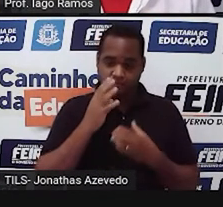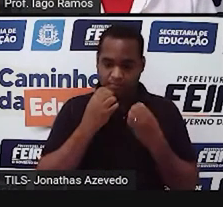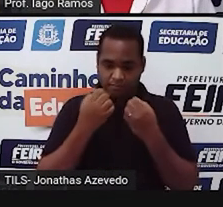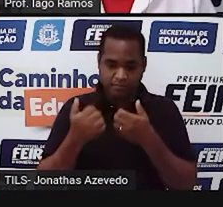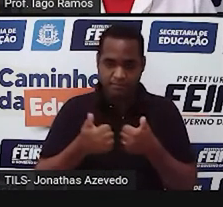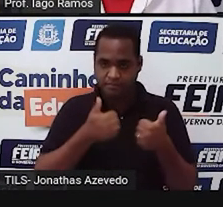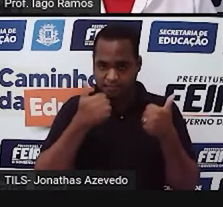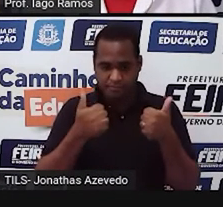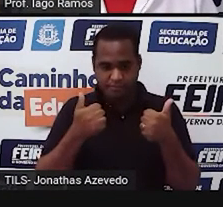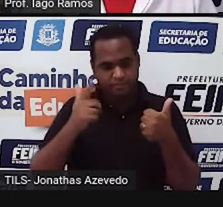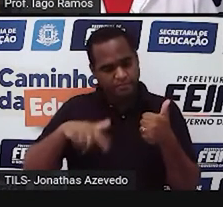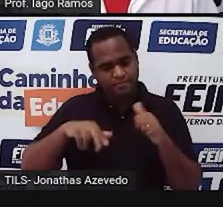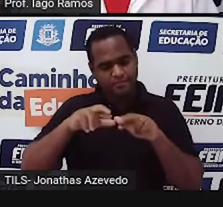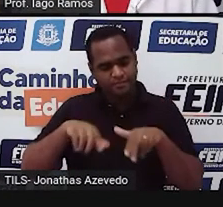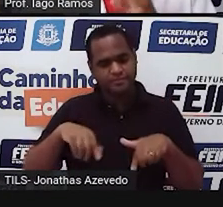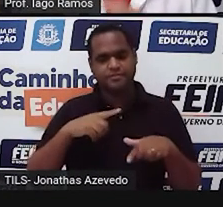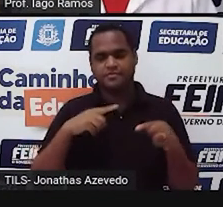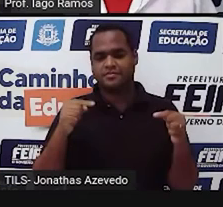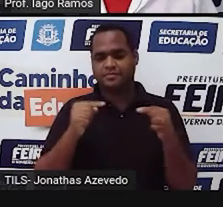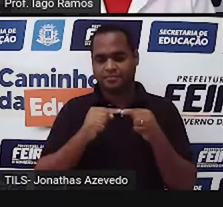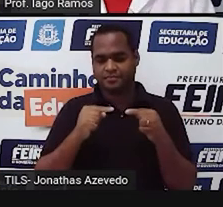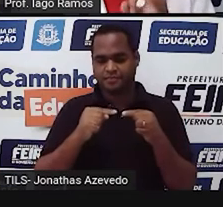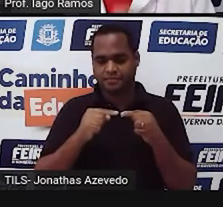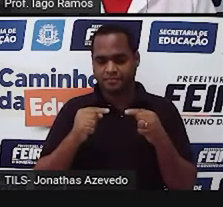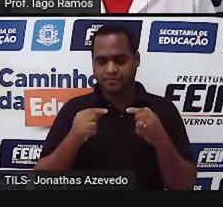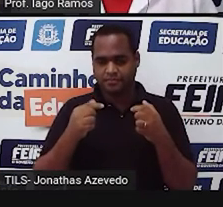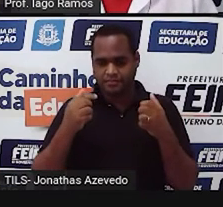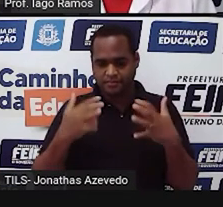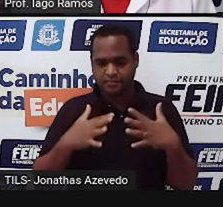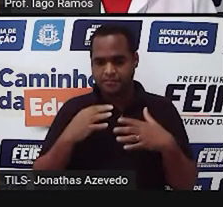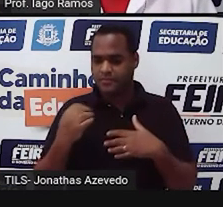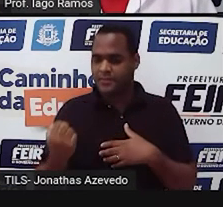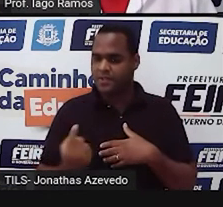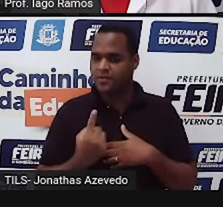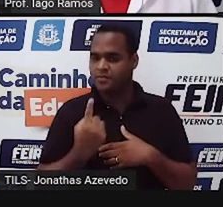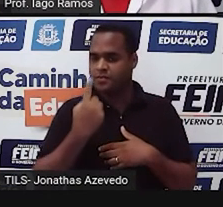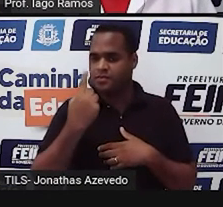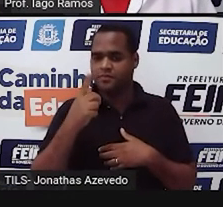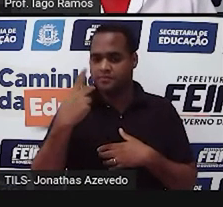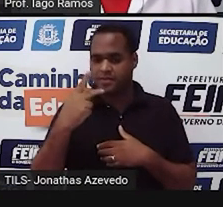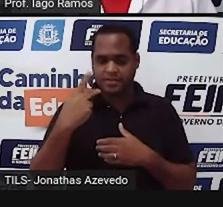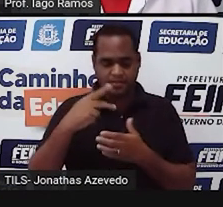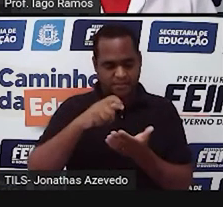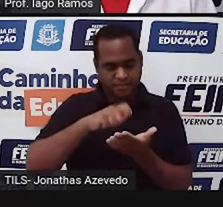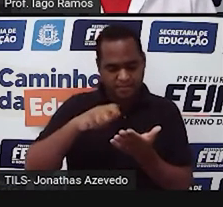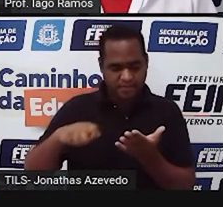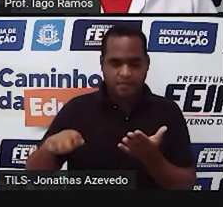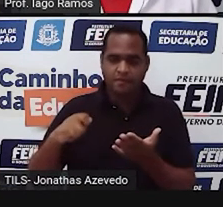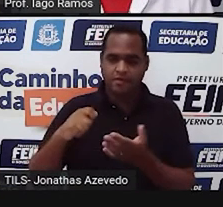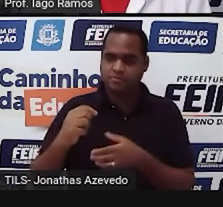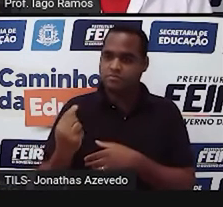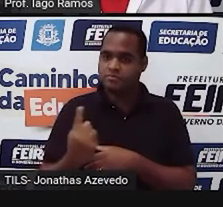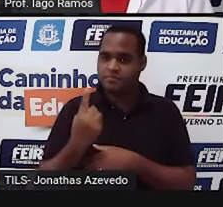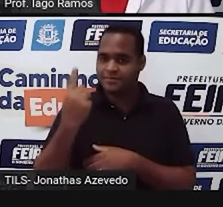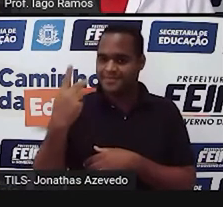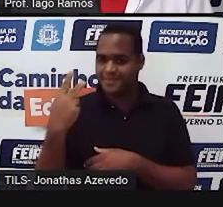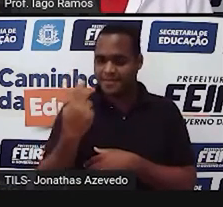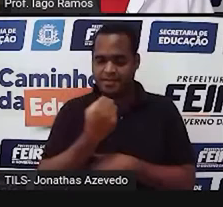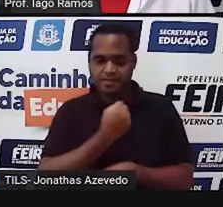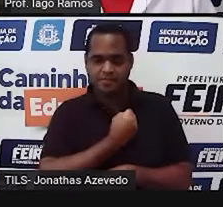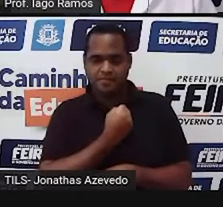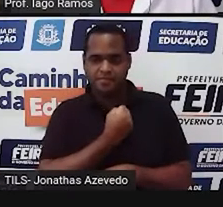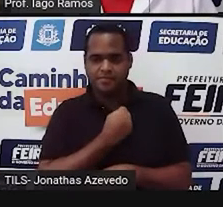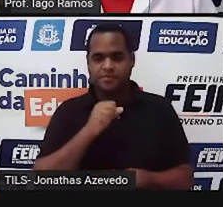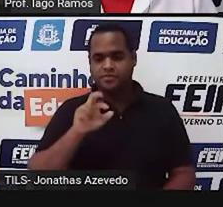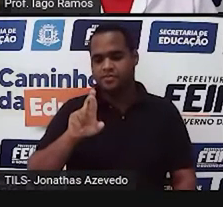eles estão em toda a parte tá por exemplo a sua altura forma de você escrever a sua altura é usando o número